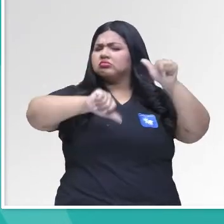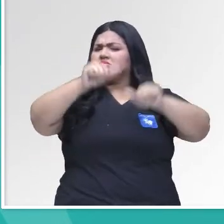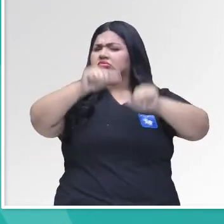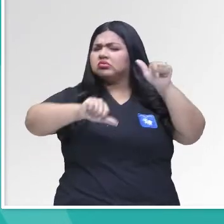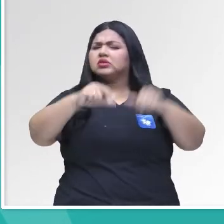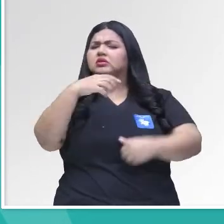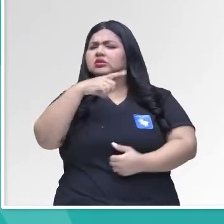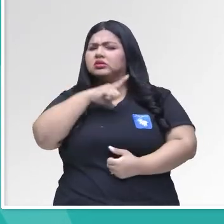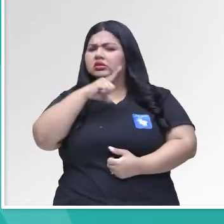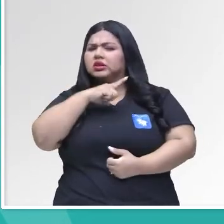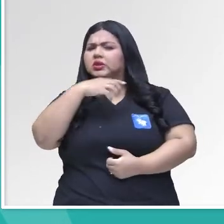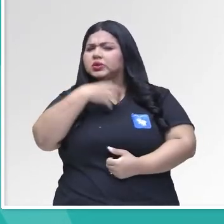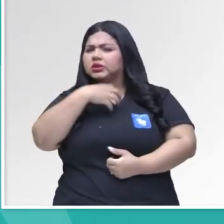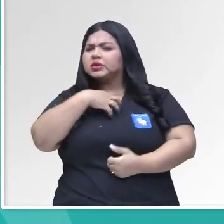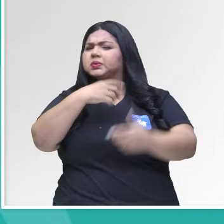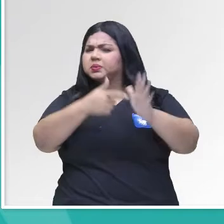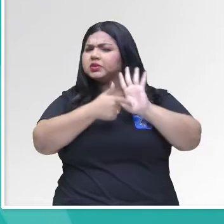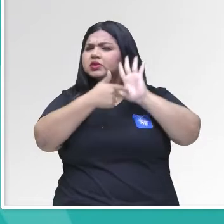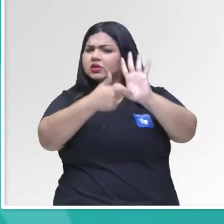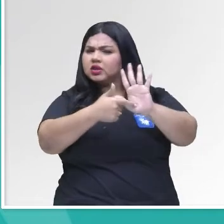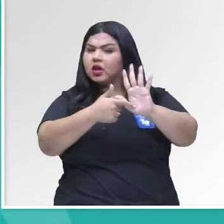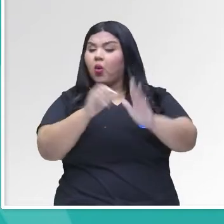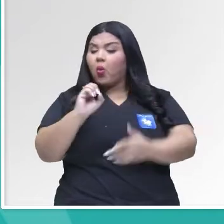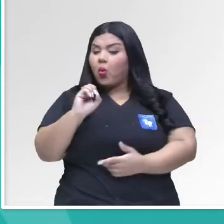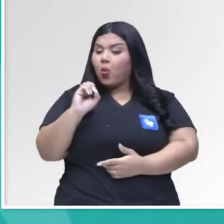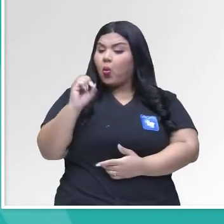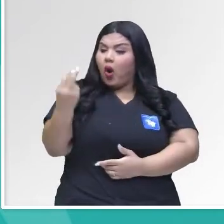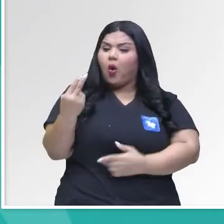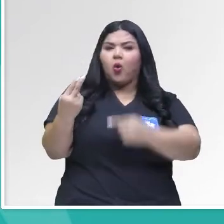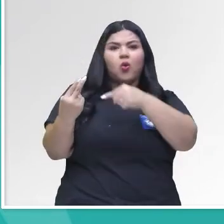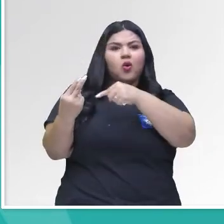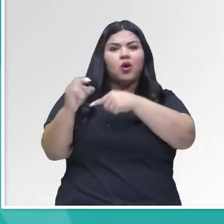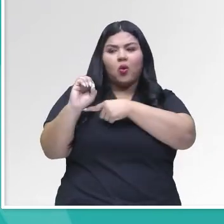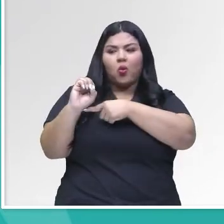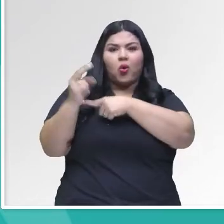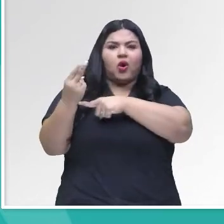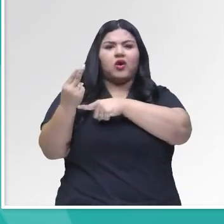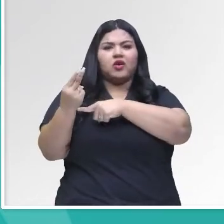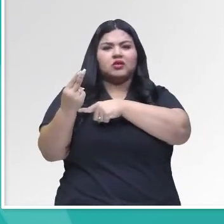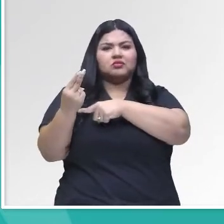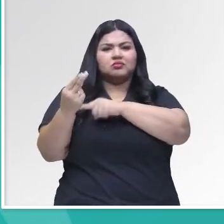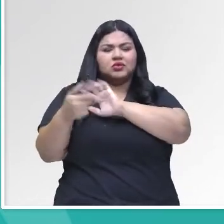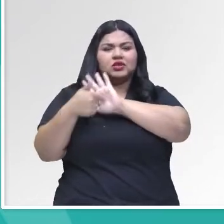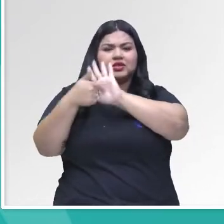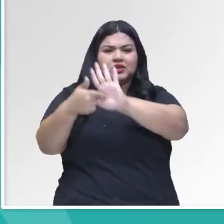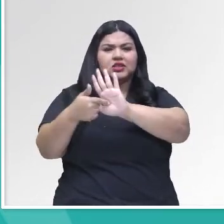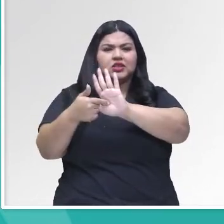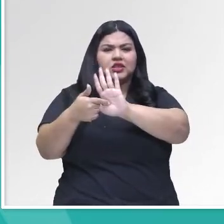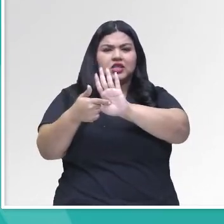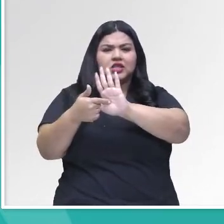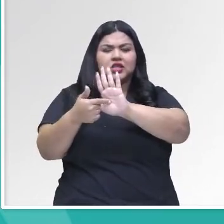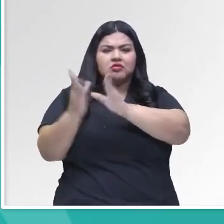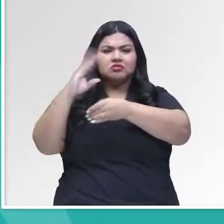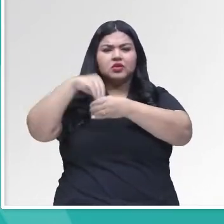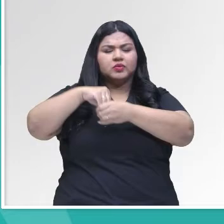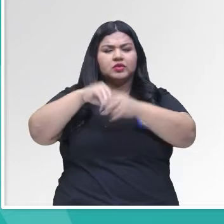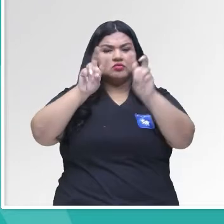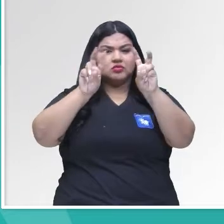sentido que está sendo apresentado. O ou acrescenta, de alguma forma, colabora com o entendimento do